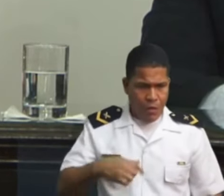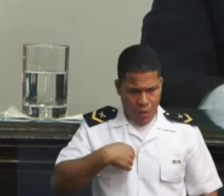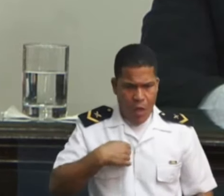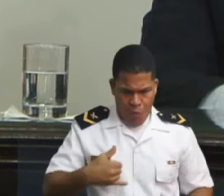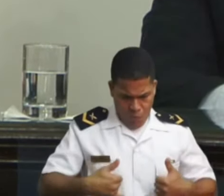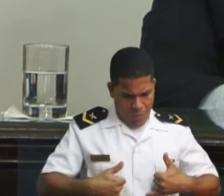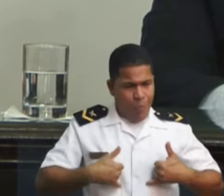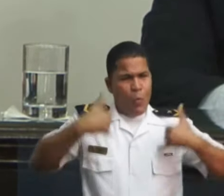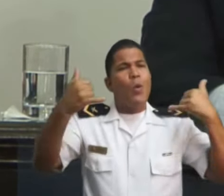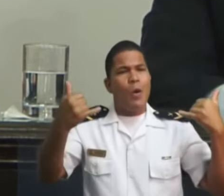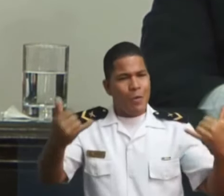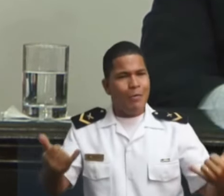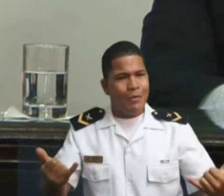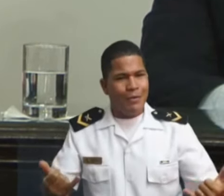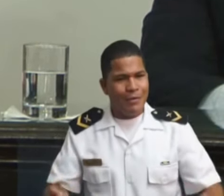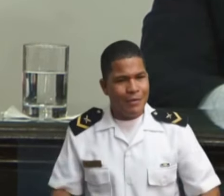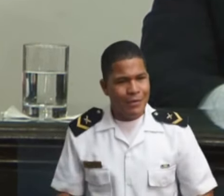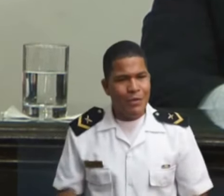orgulho,